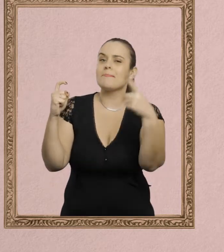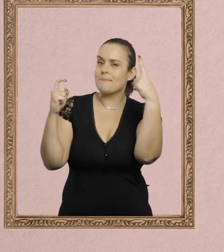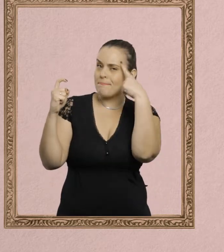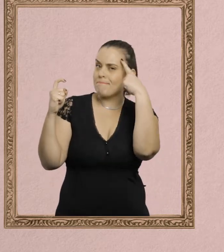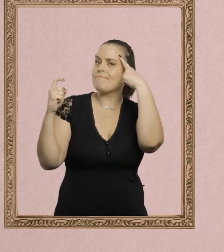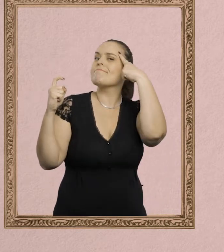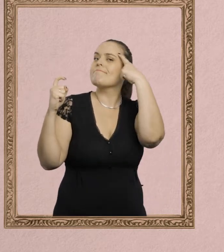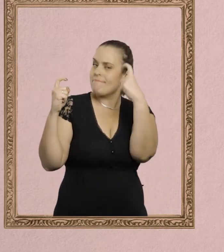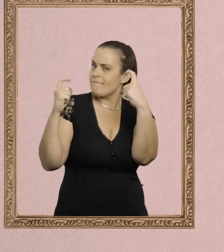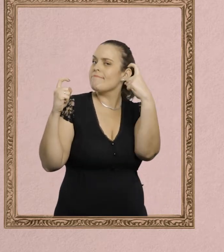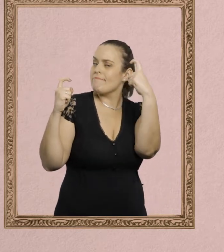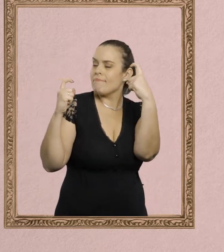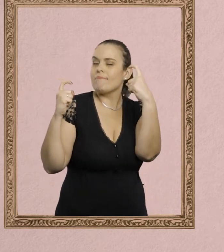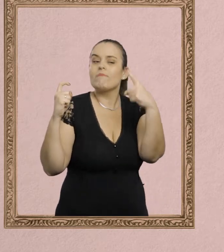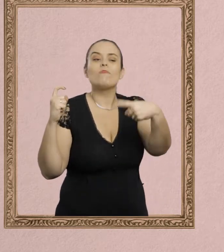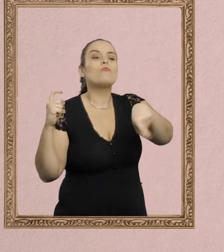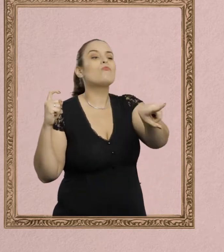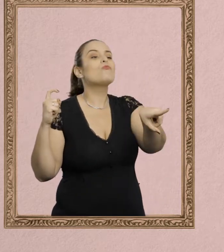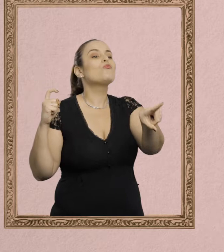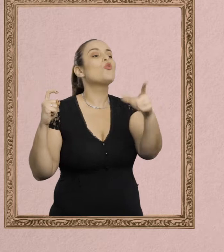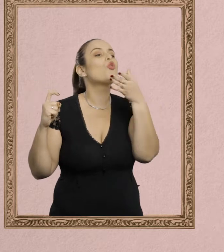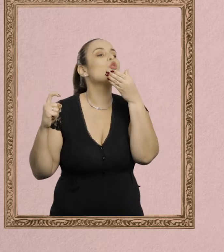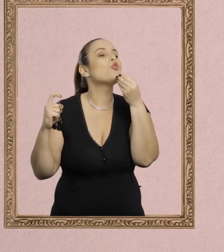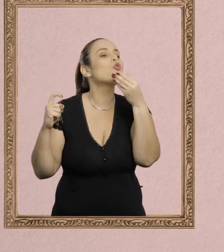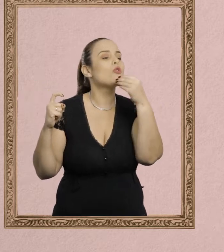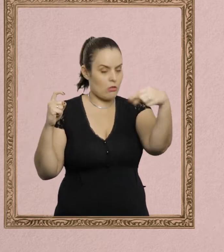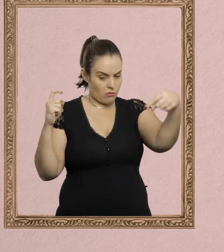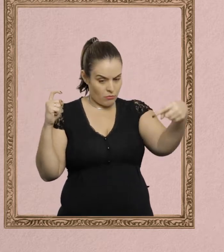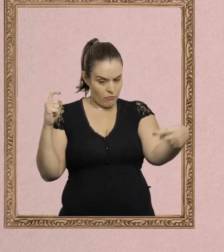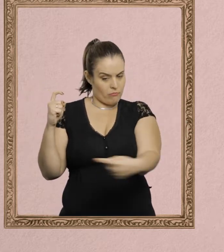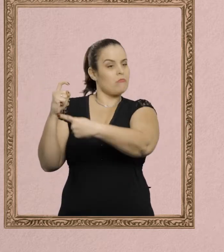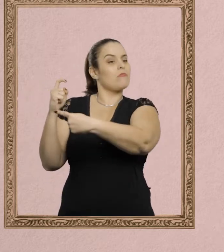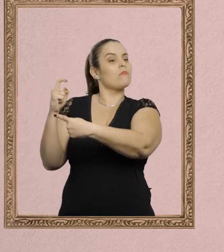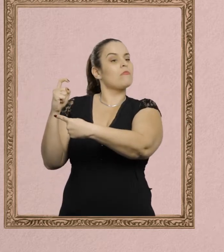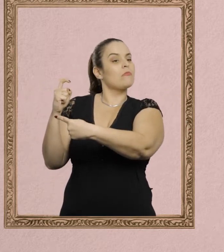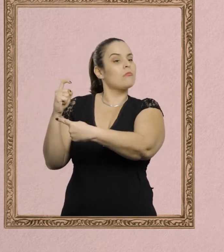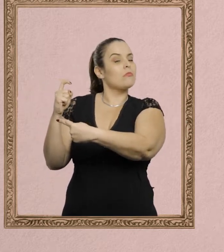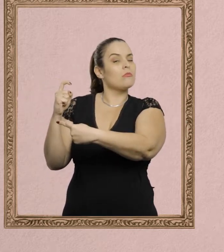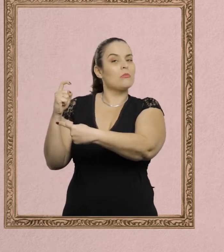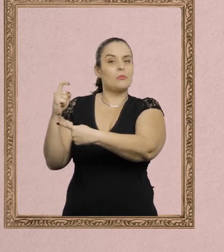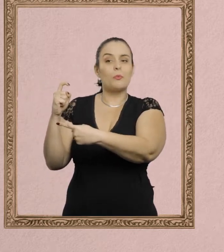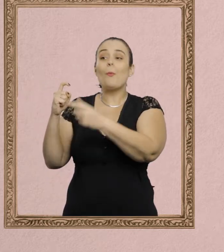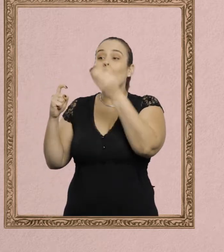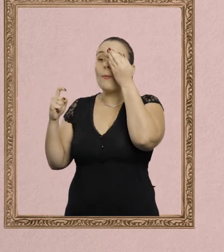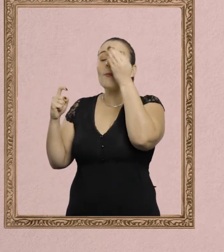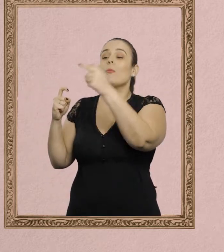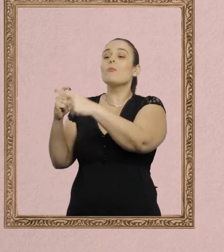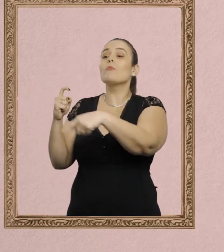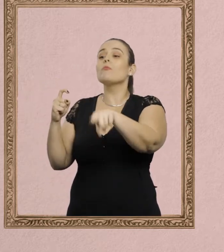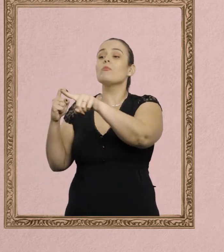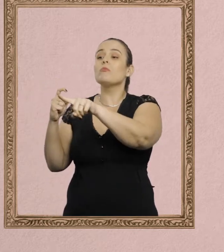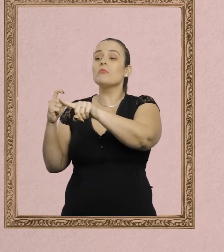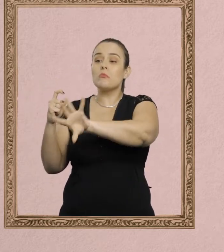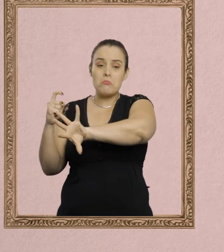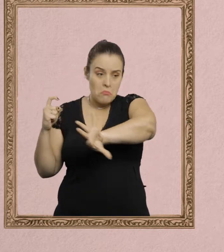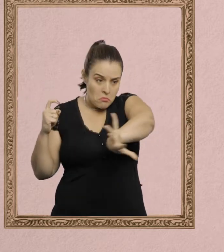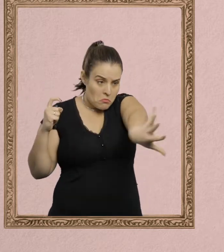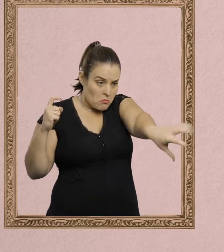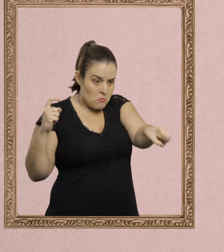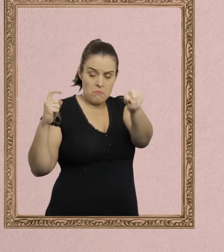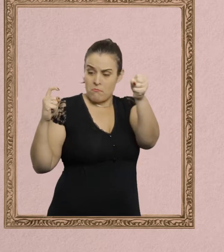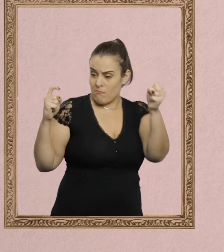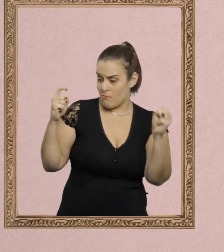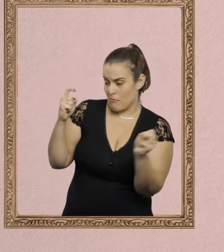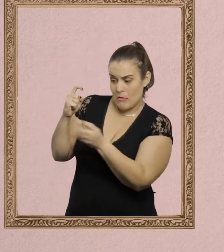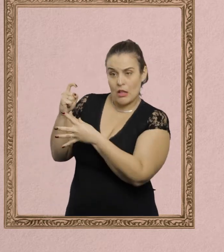ideia. O capitão mandou todos os meninos irem para a cabine. Ele falou para os piratas: